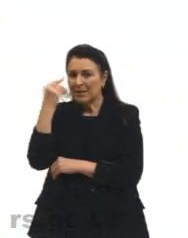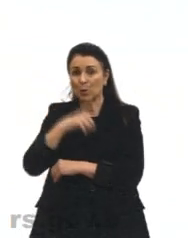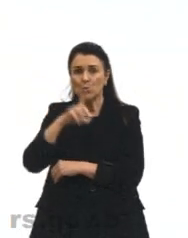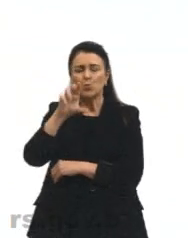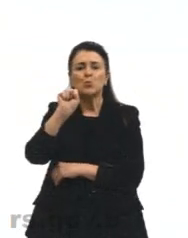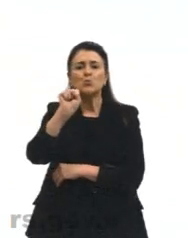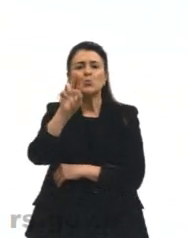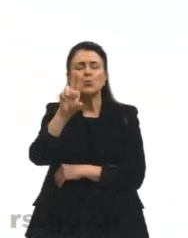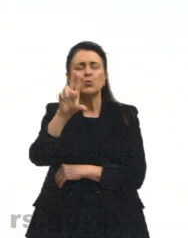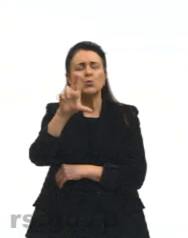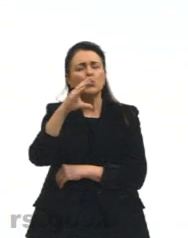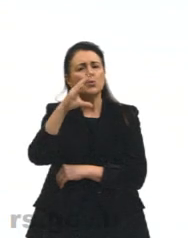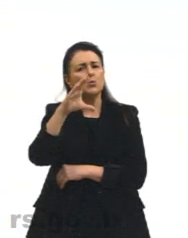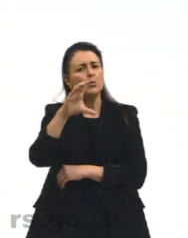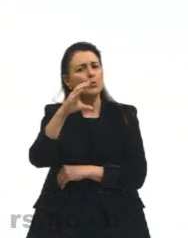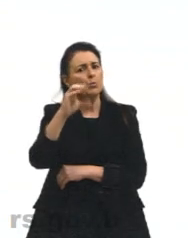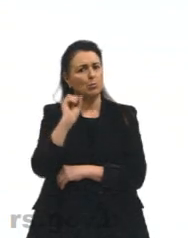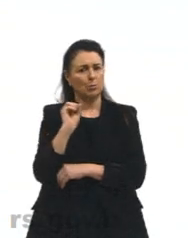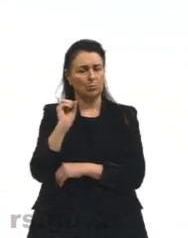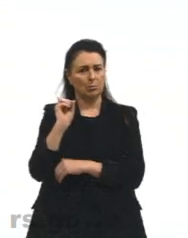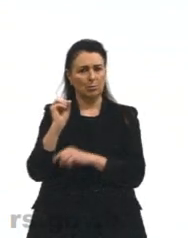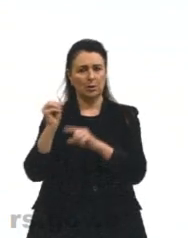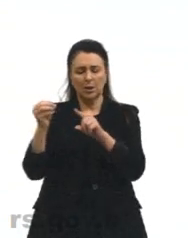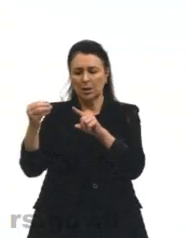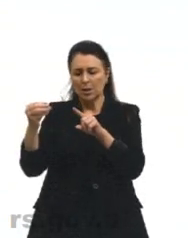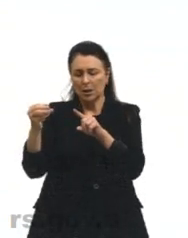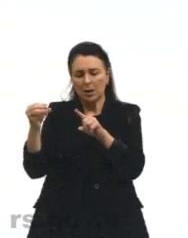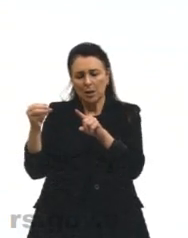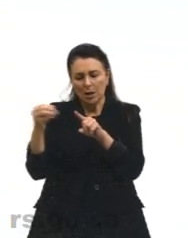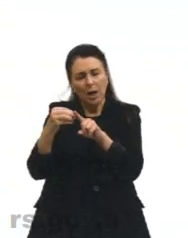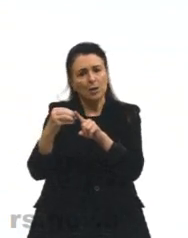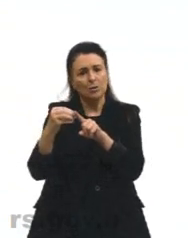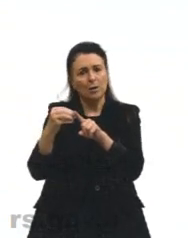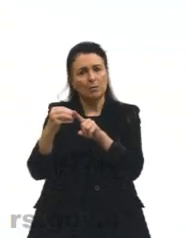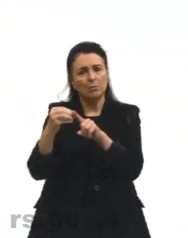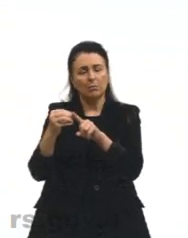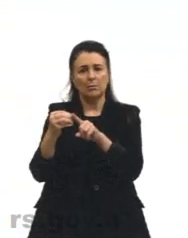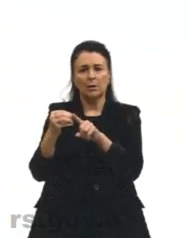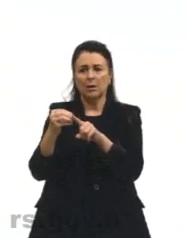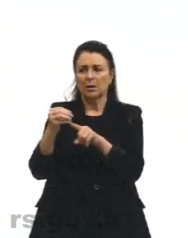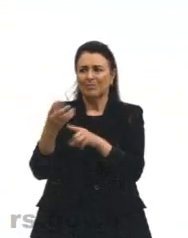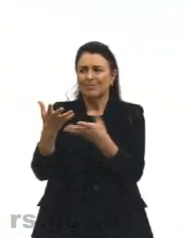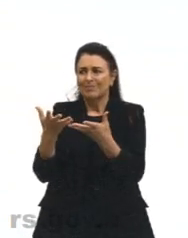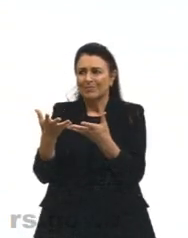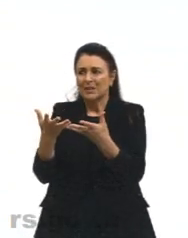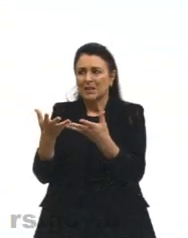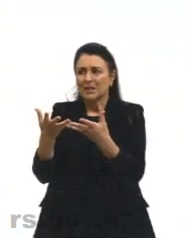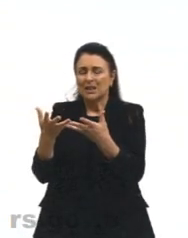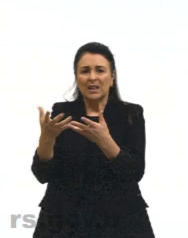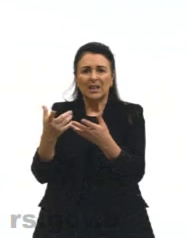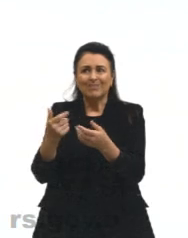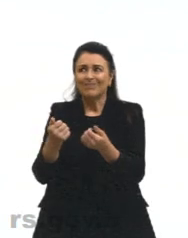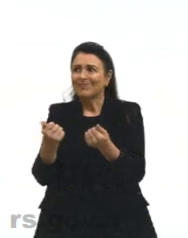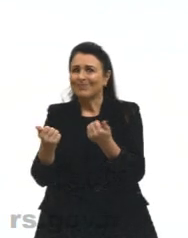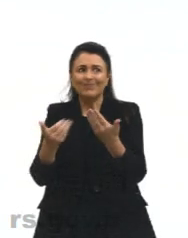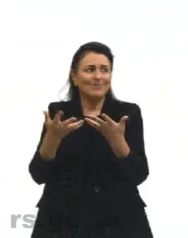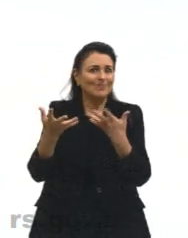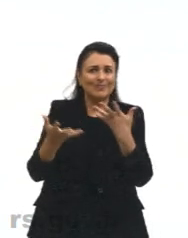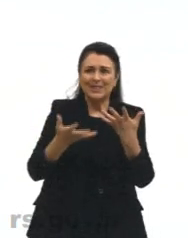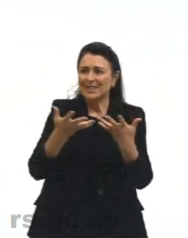um suco onde encaixa outra ponta a pontuda de sorte que um A